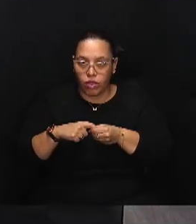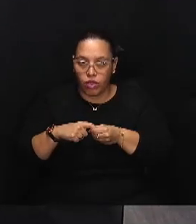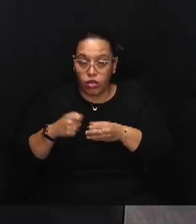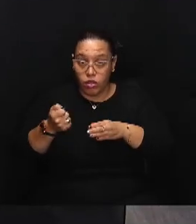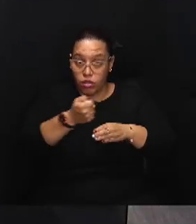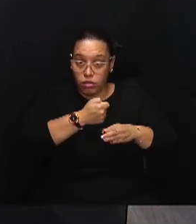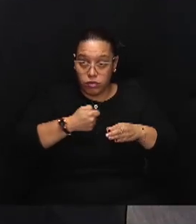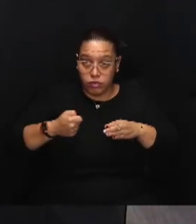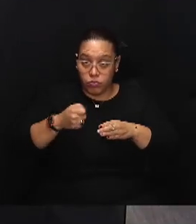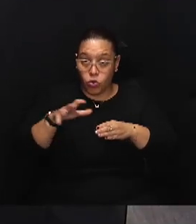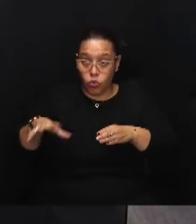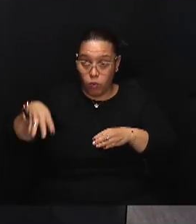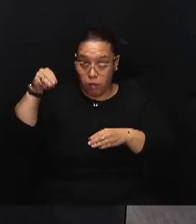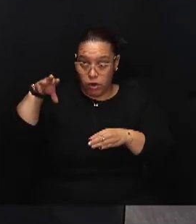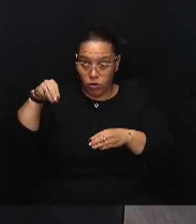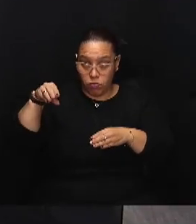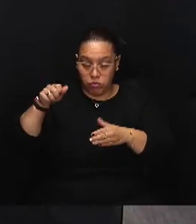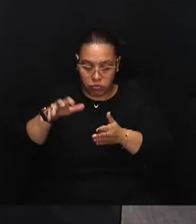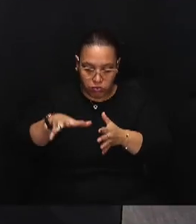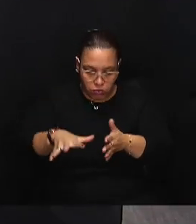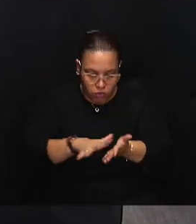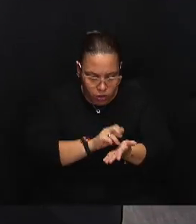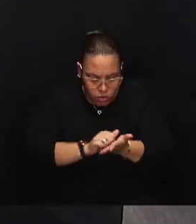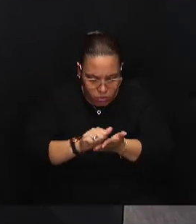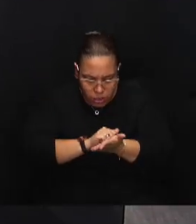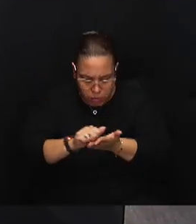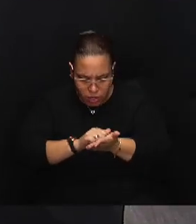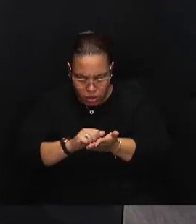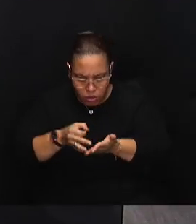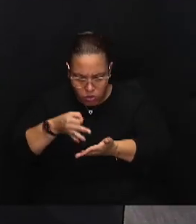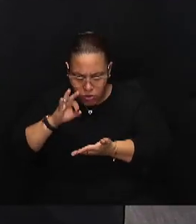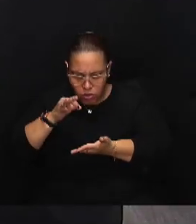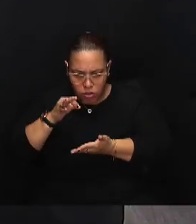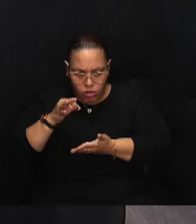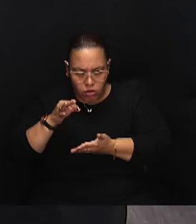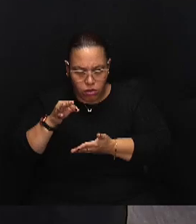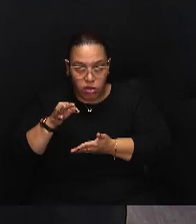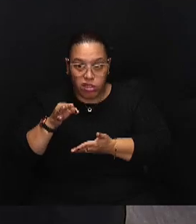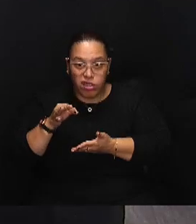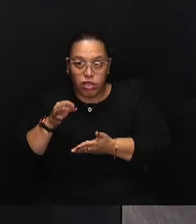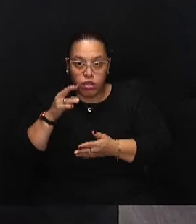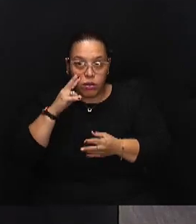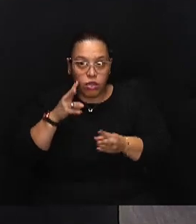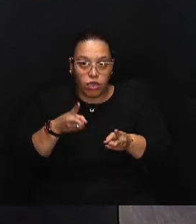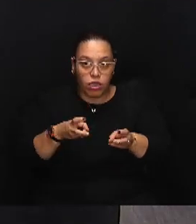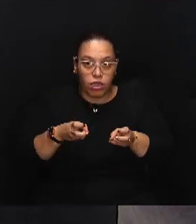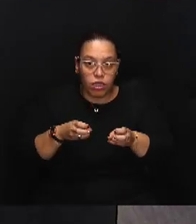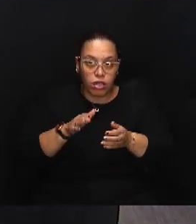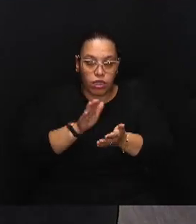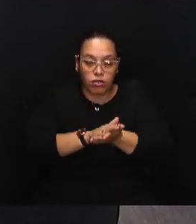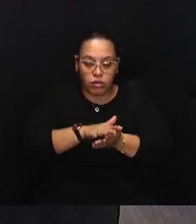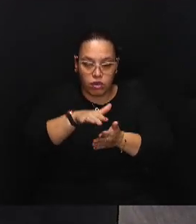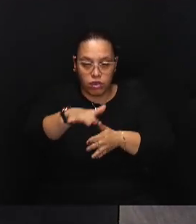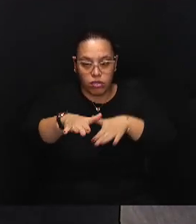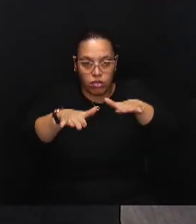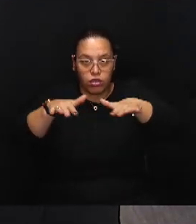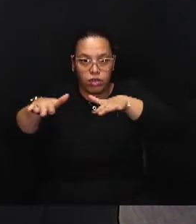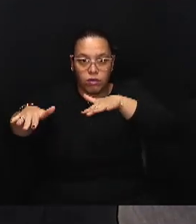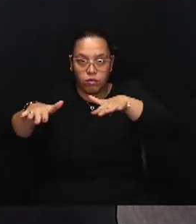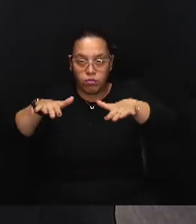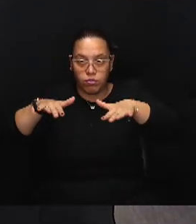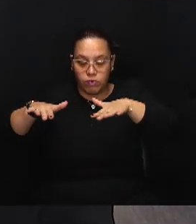da copa com um pano para enxugar aquele café que ele havia derrubado, ele percebe pegadas no